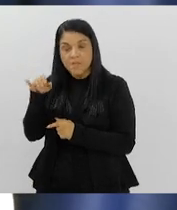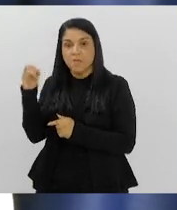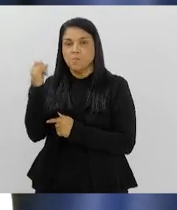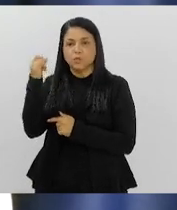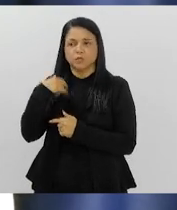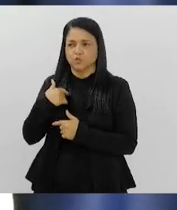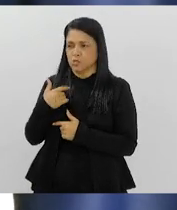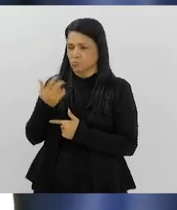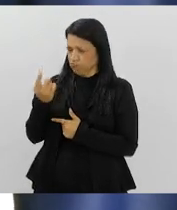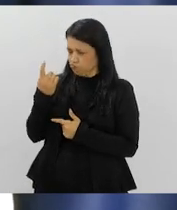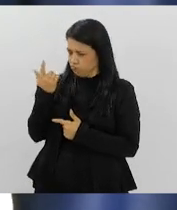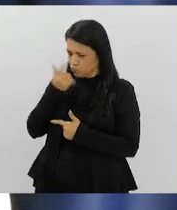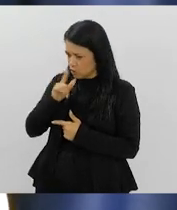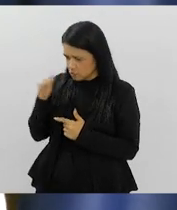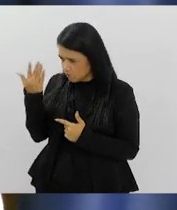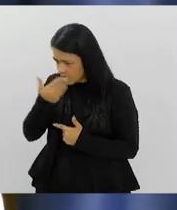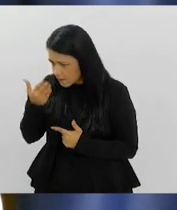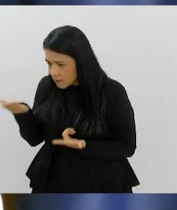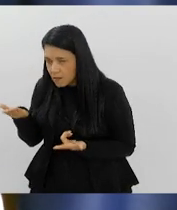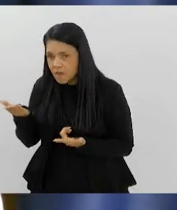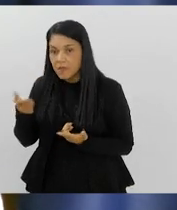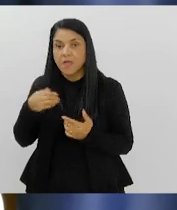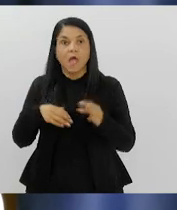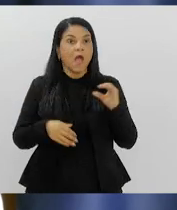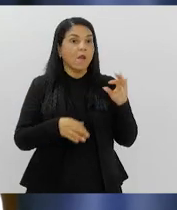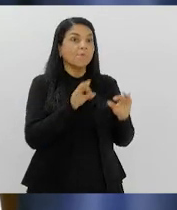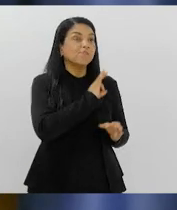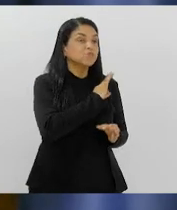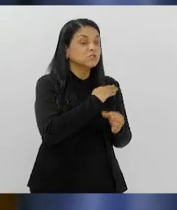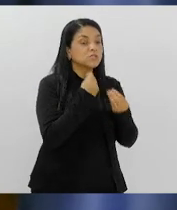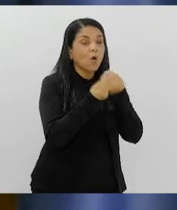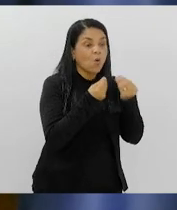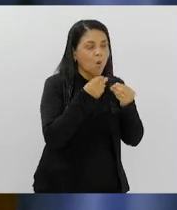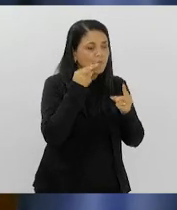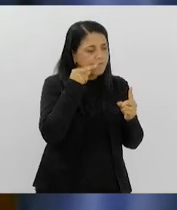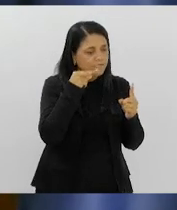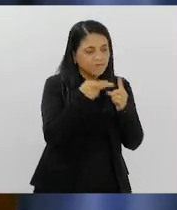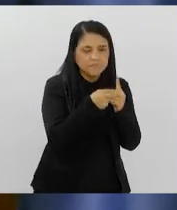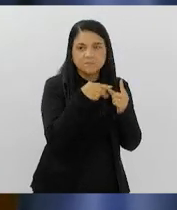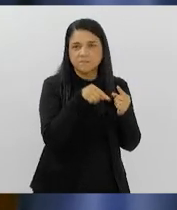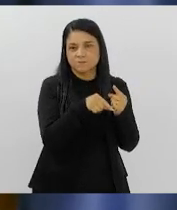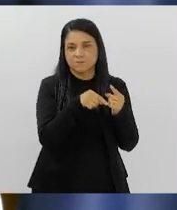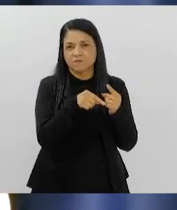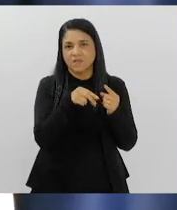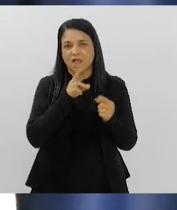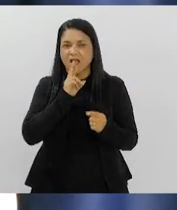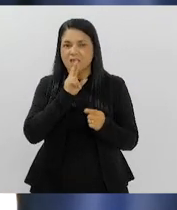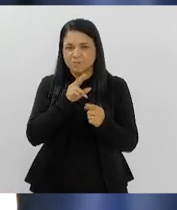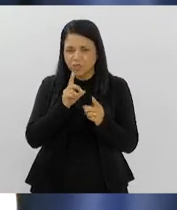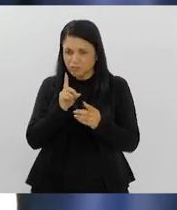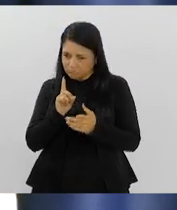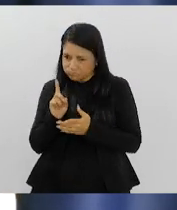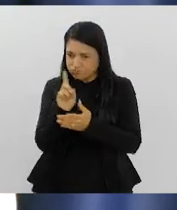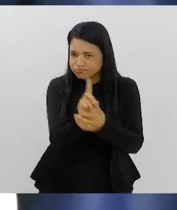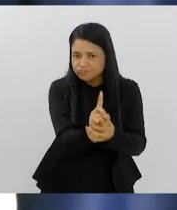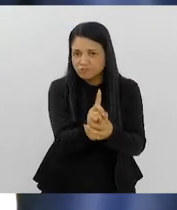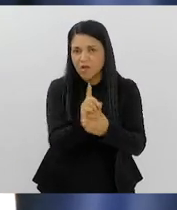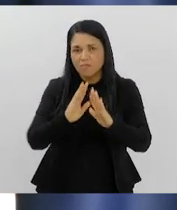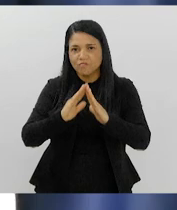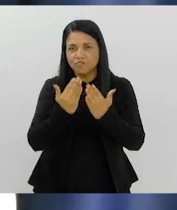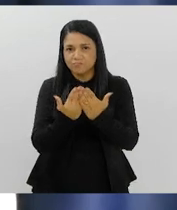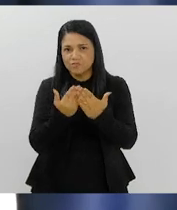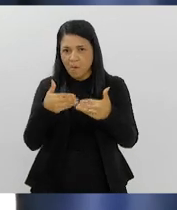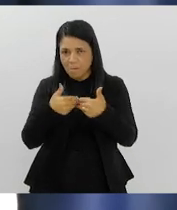enxergando? E vice-versa, ele enxerga como é que a polícia enxerga isso. Então, como a Thelma falou, a polícia, a resposta é colocar policial na porta de escola? Ele falou, não